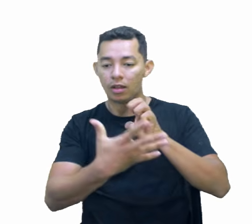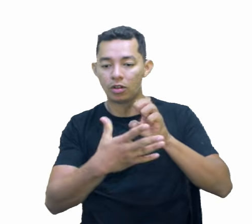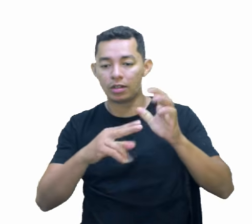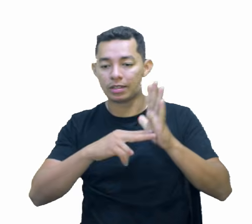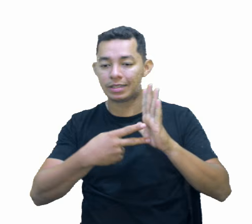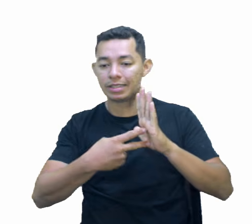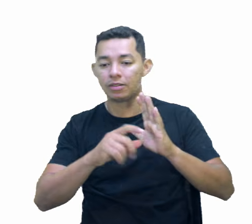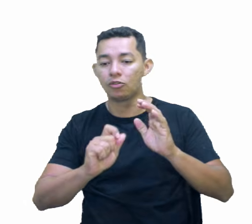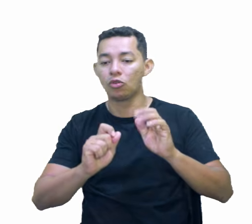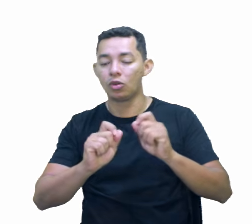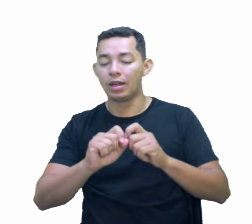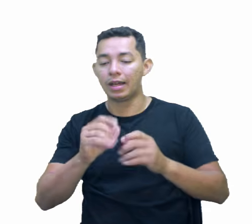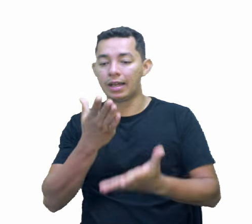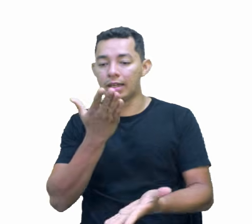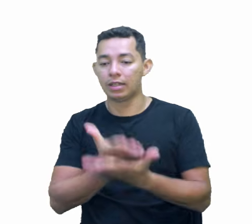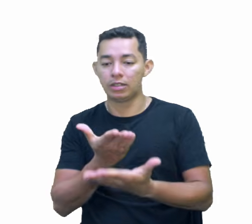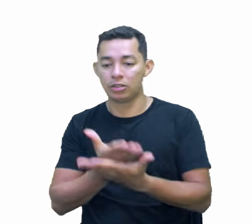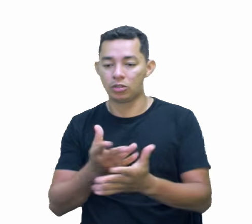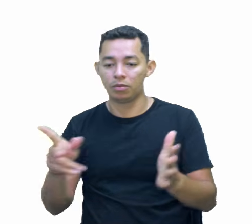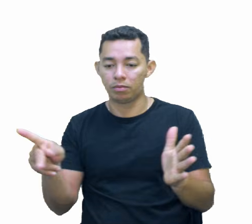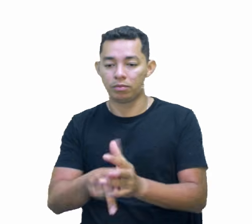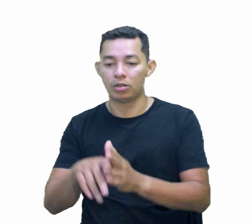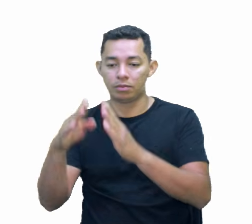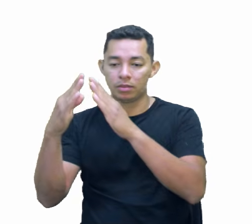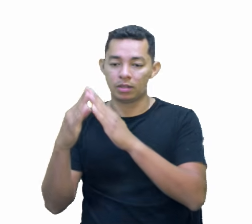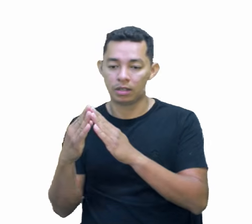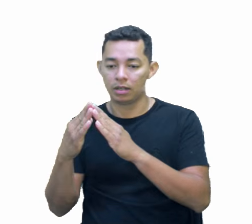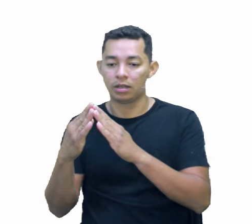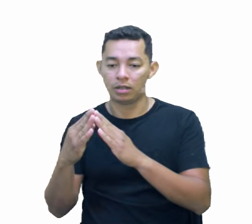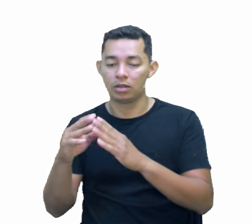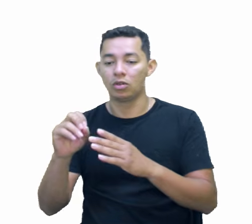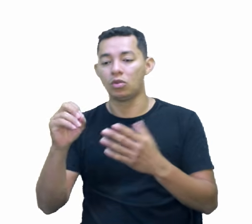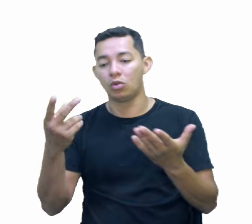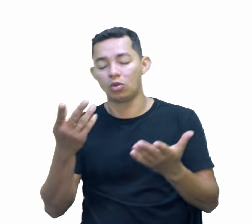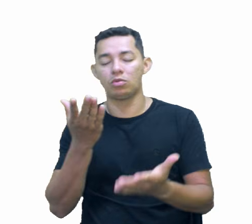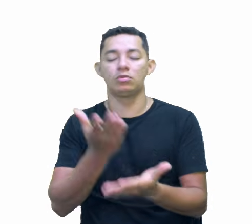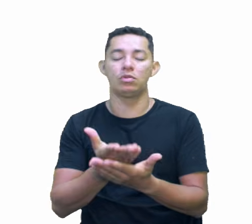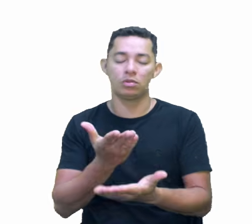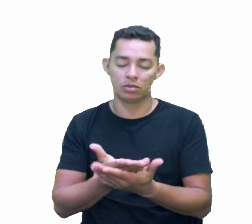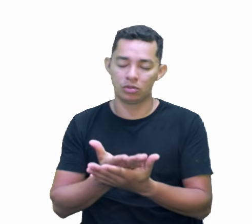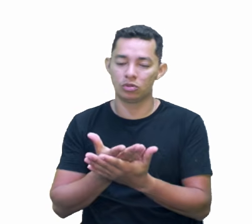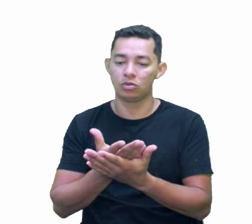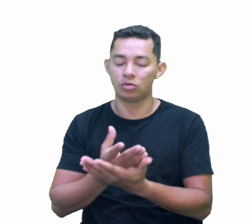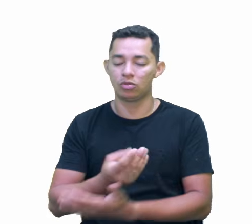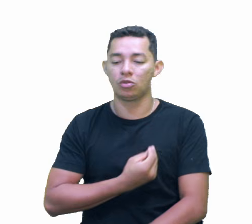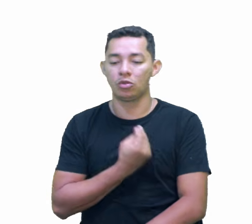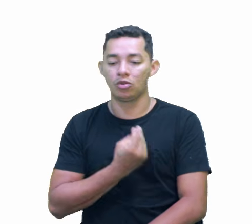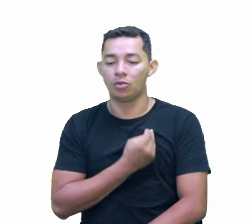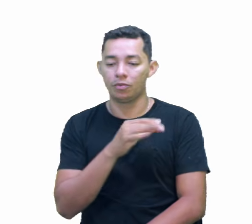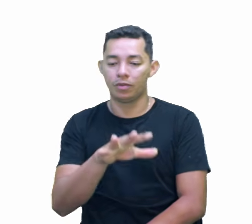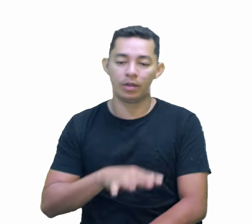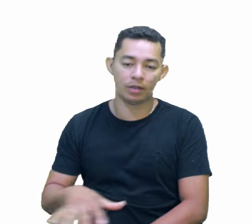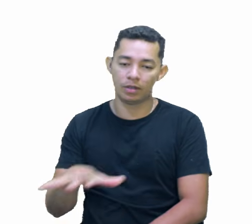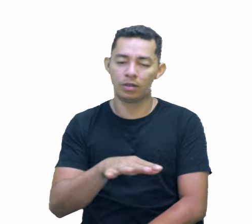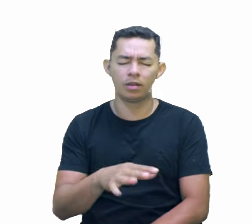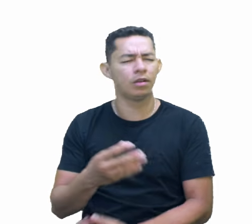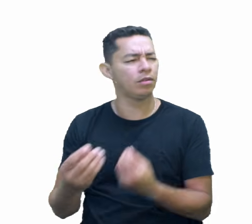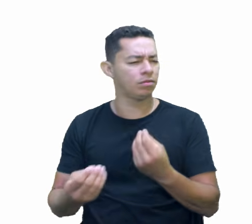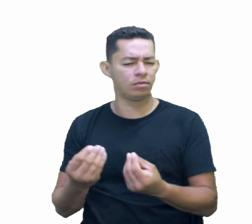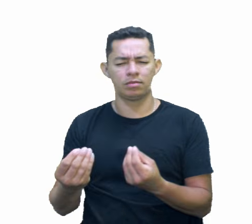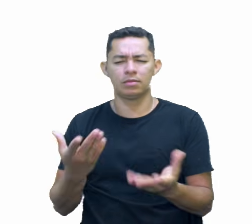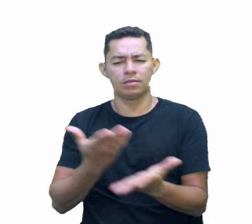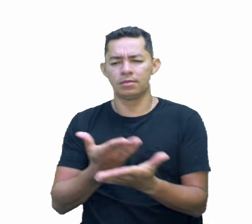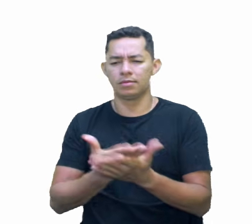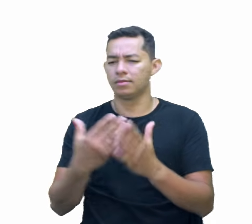casa, tá bom? Ou estudo do hábitat dos seres vivos. Mas como assim, professor? Estudo da casa. Por